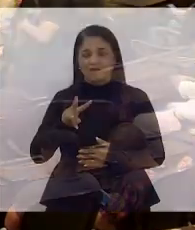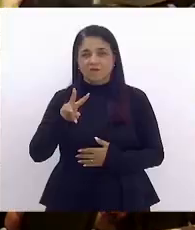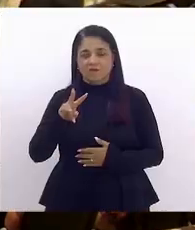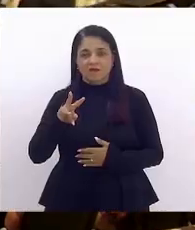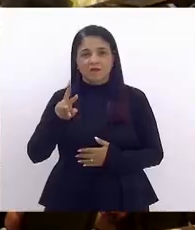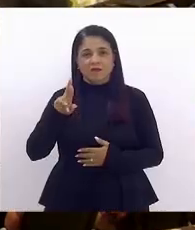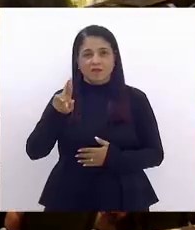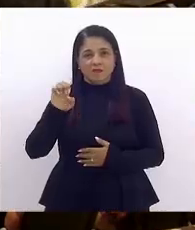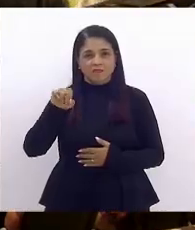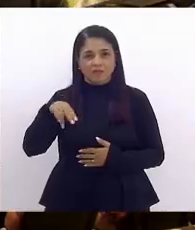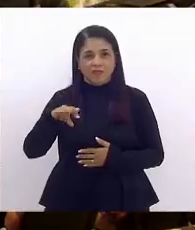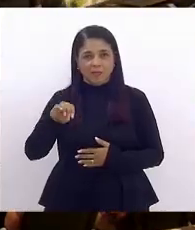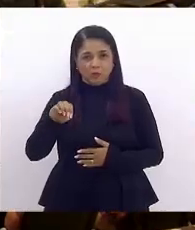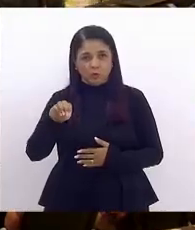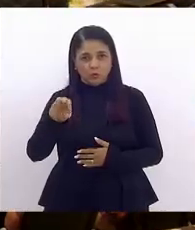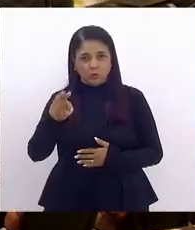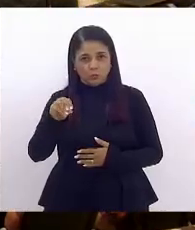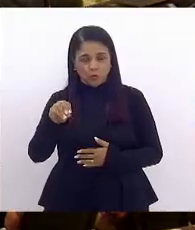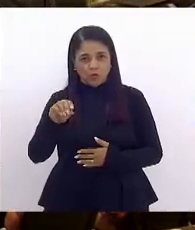Álvaro.